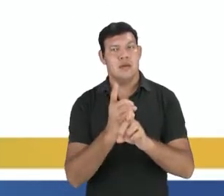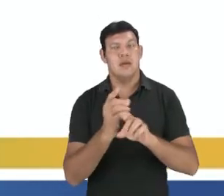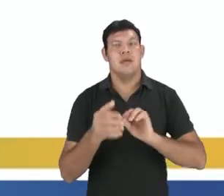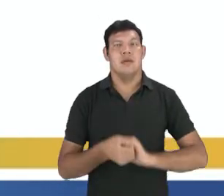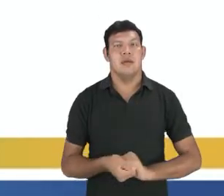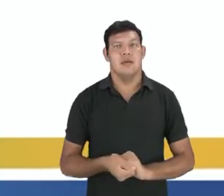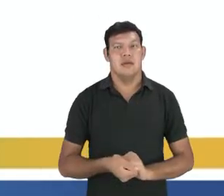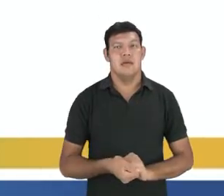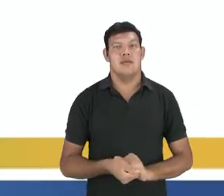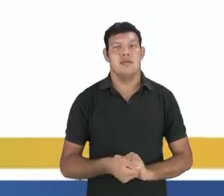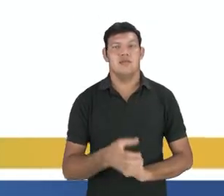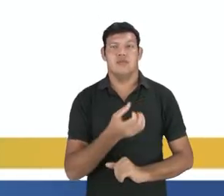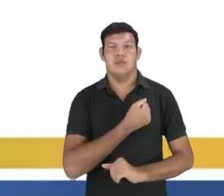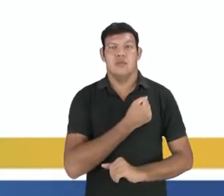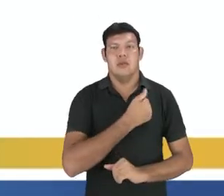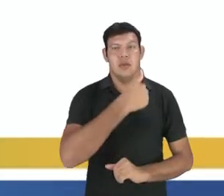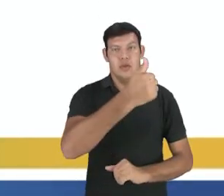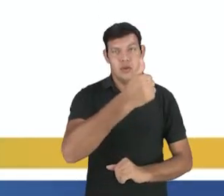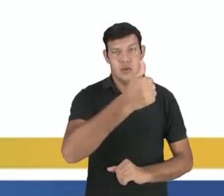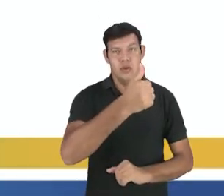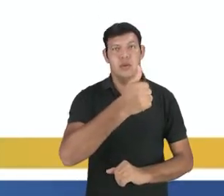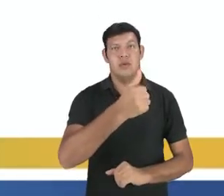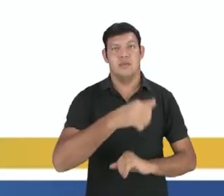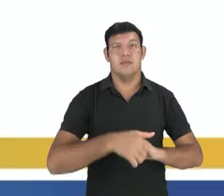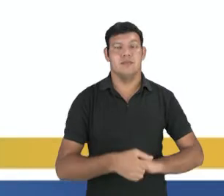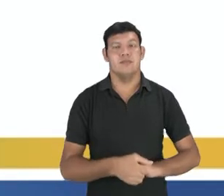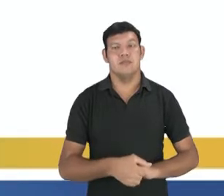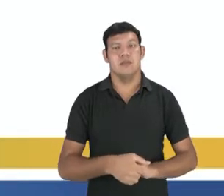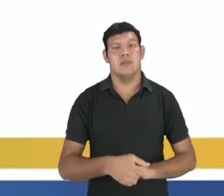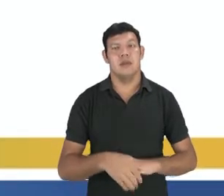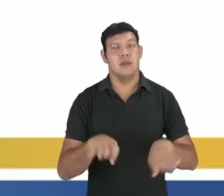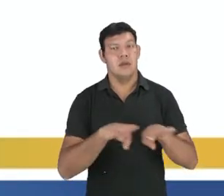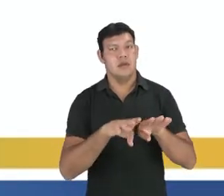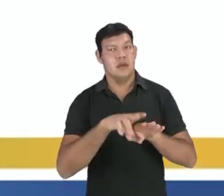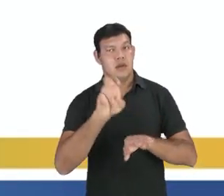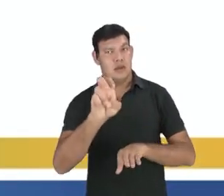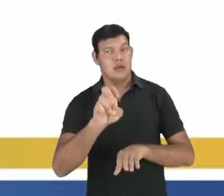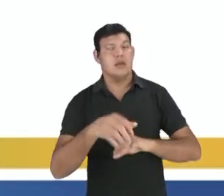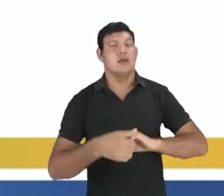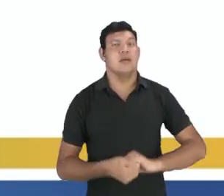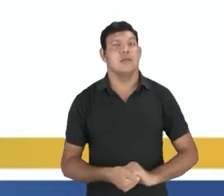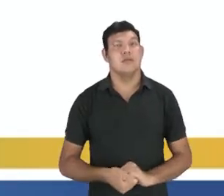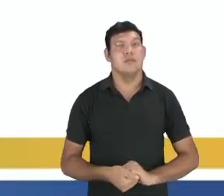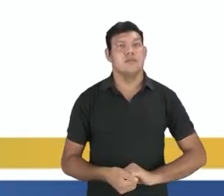voltando aí, eu tenho 1 e 5, mas o divisor comum seria o 5.